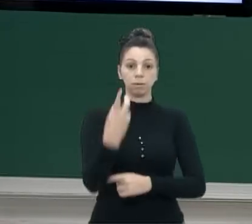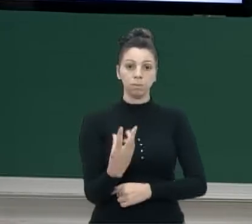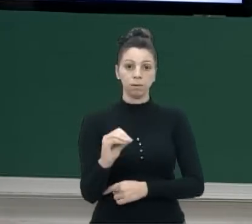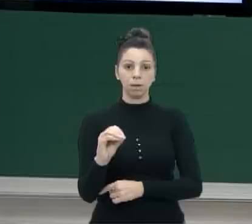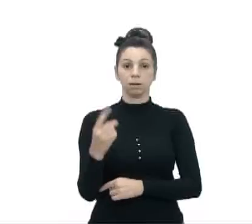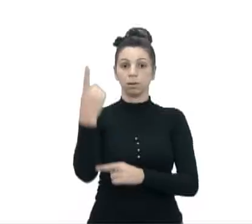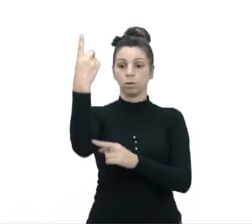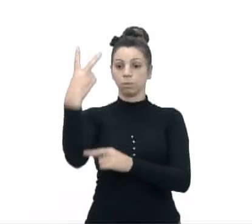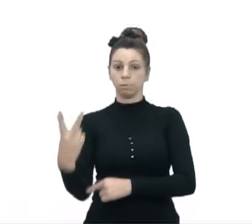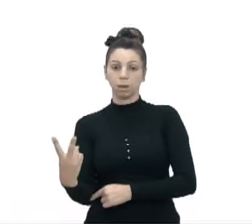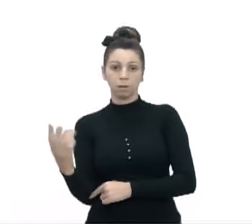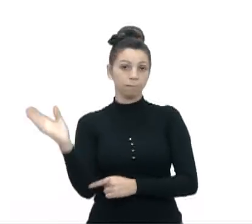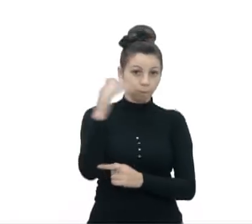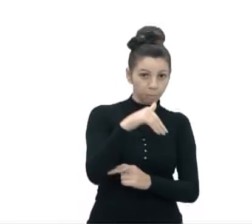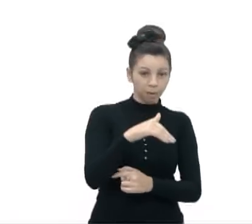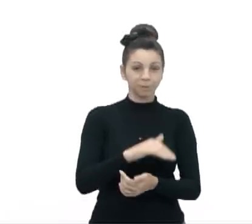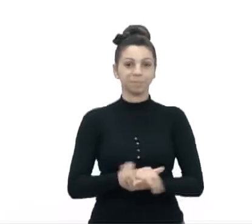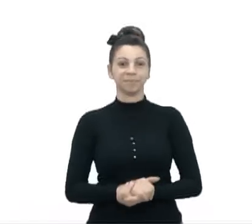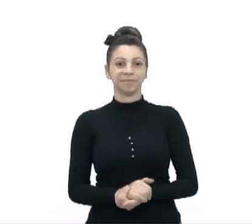e 1/2. Vamos lá.